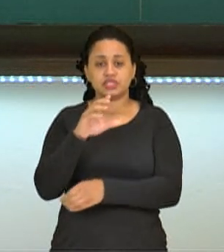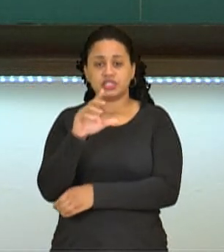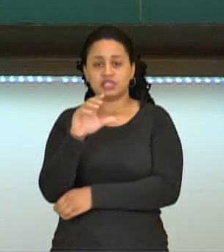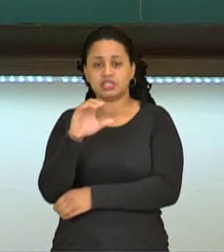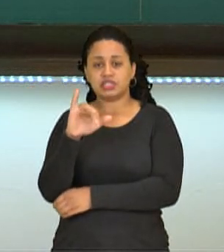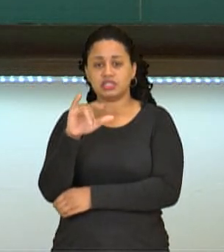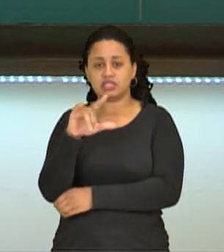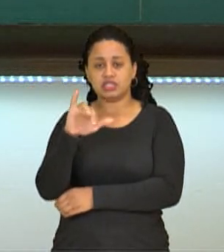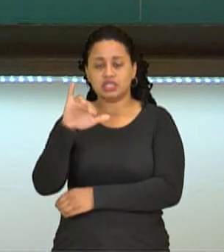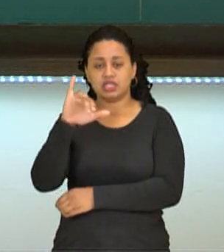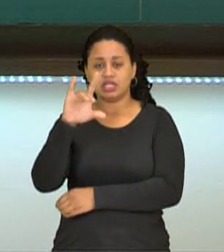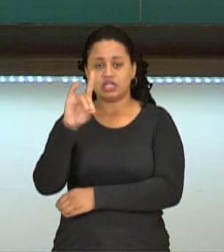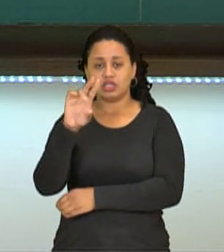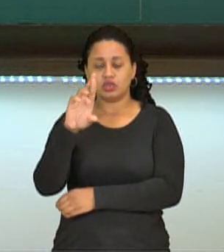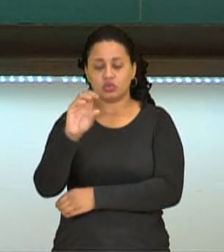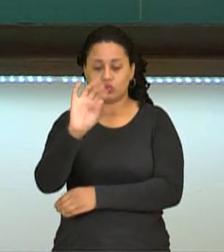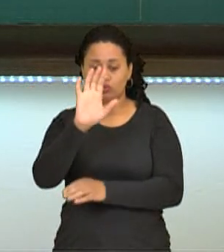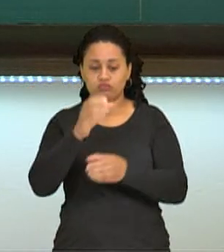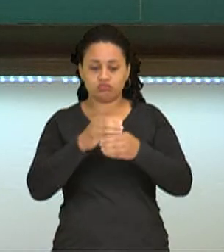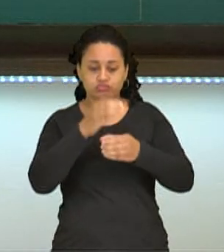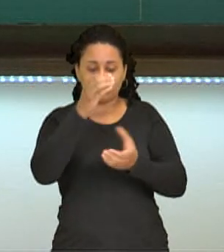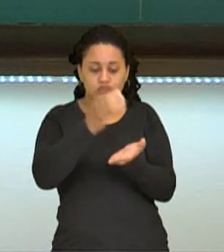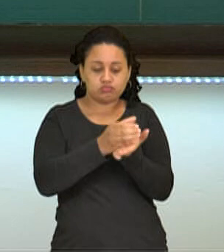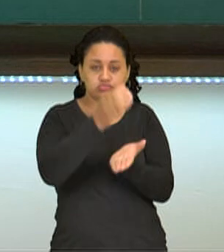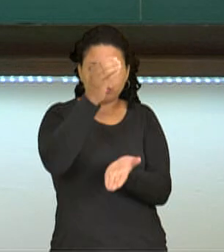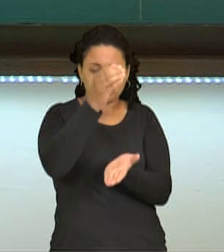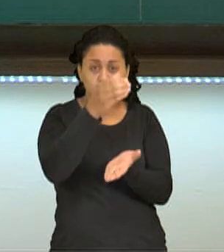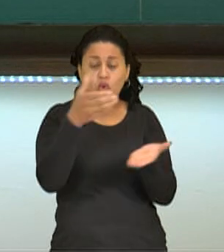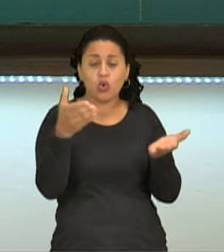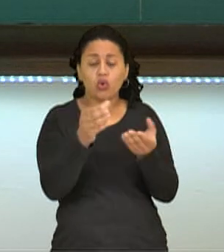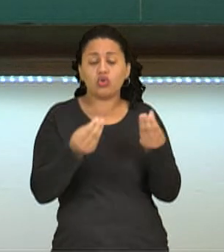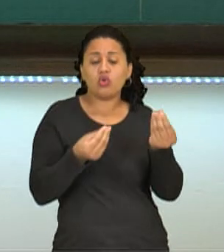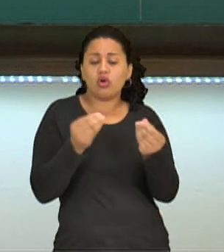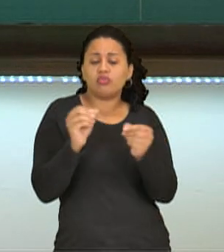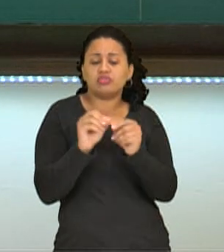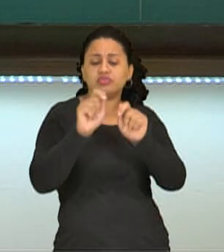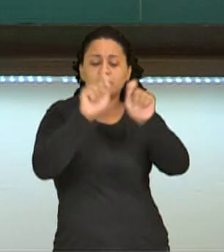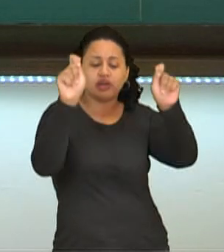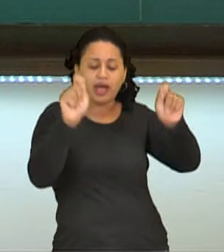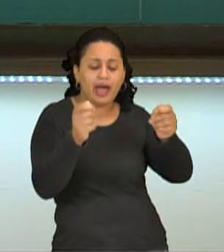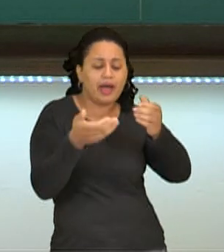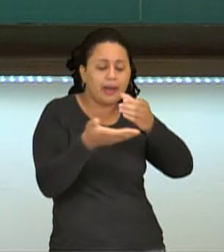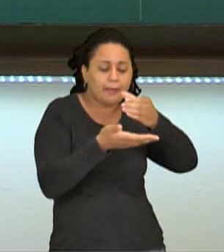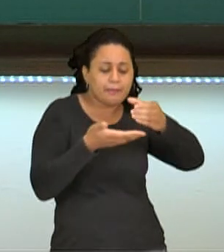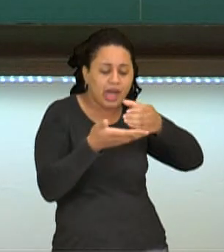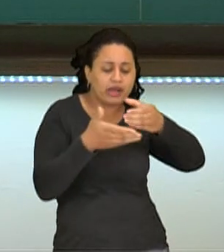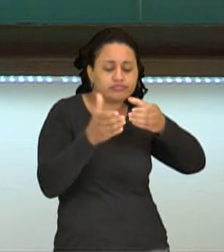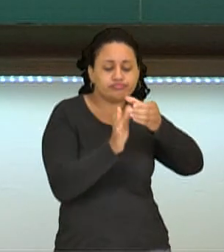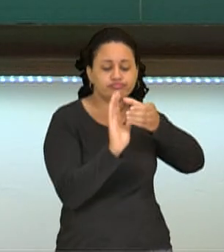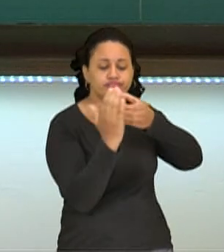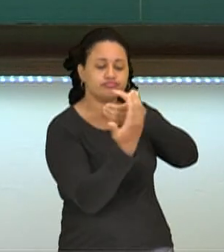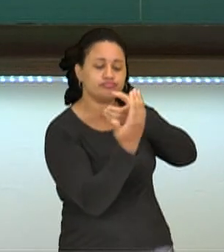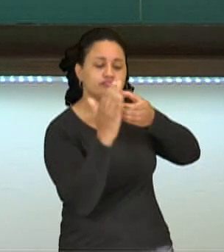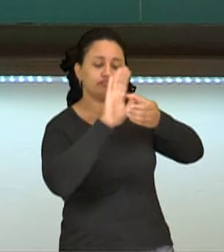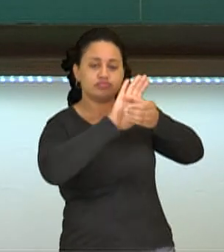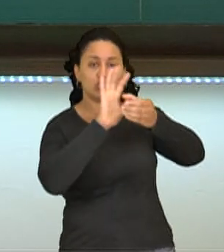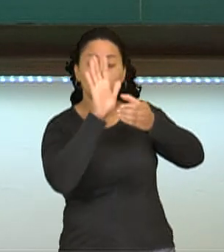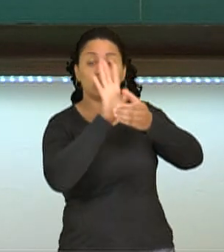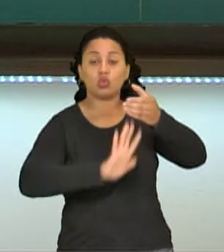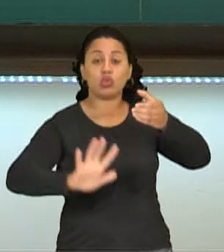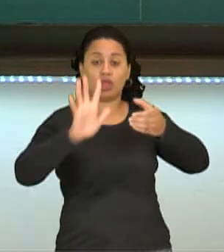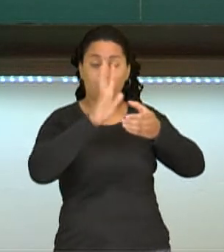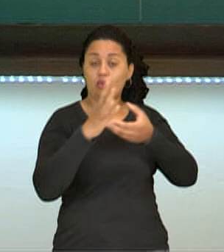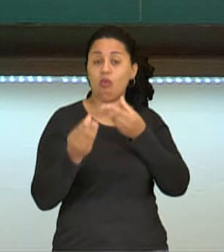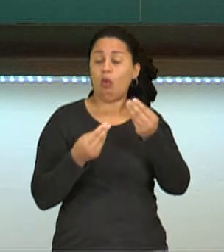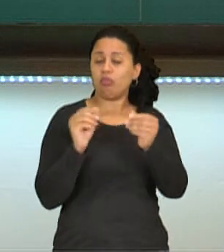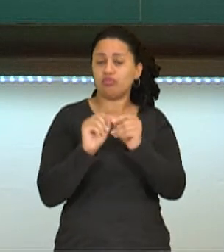assunto, especificamente cilindro, hoje vai ser o cálculo de área. Área da base, área lateral e área total.